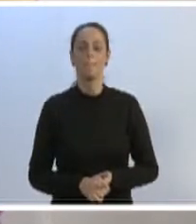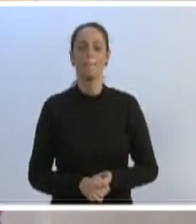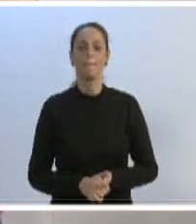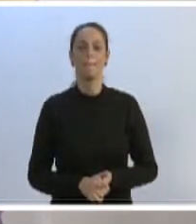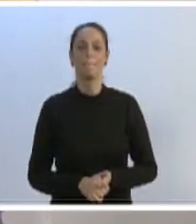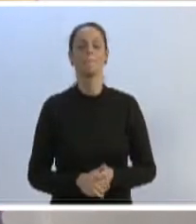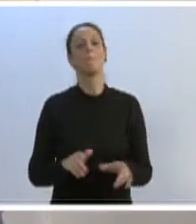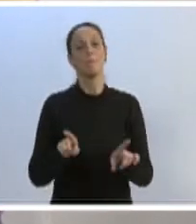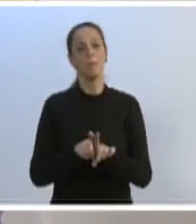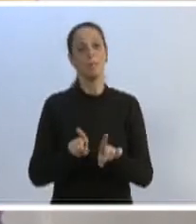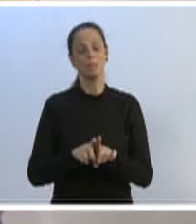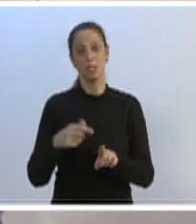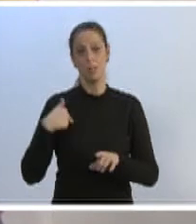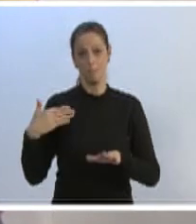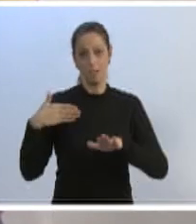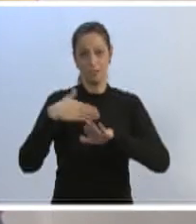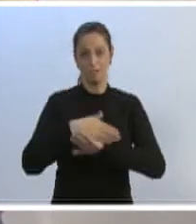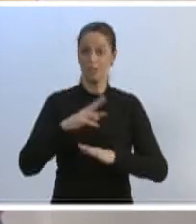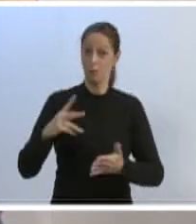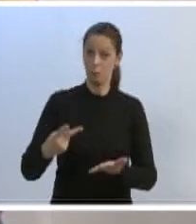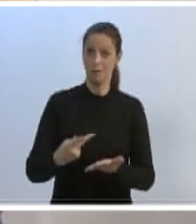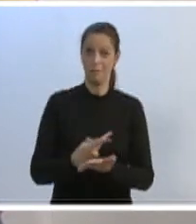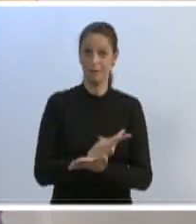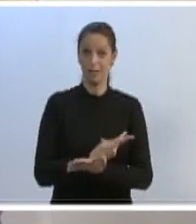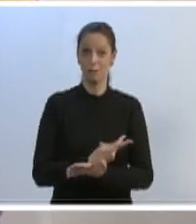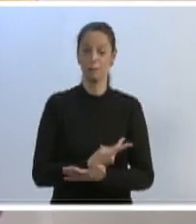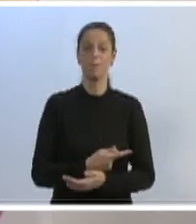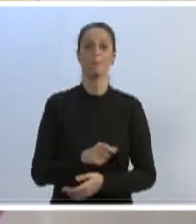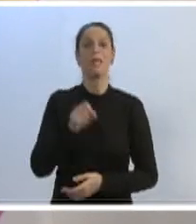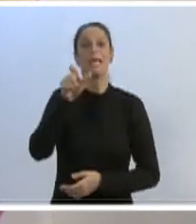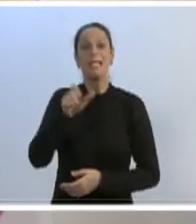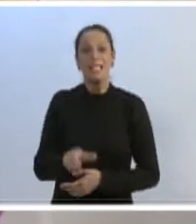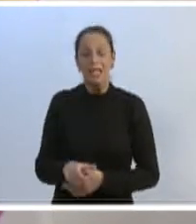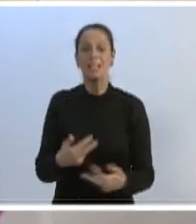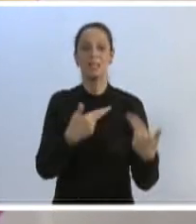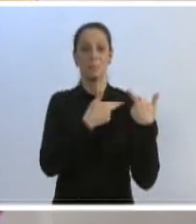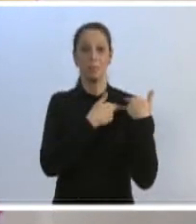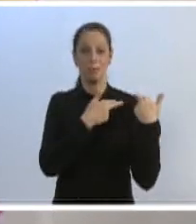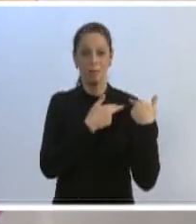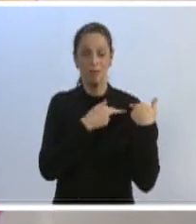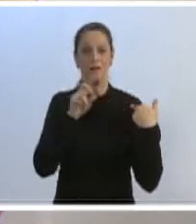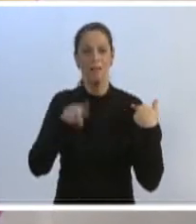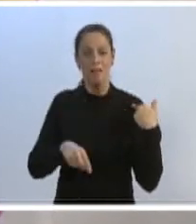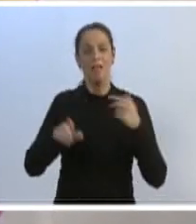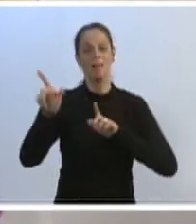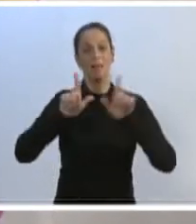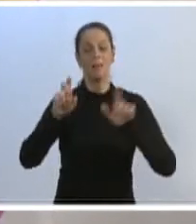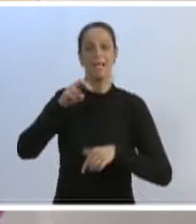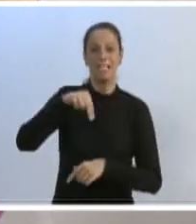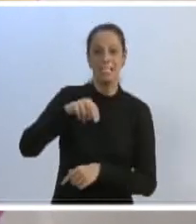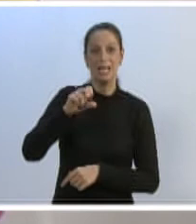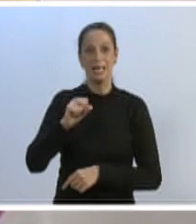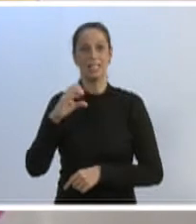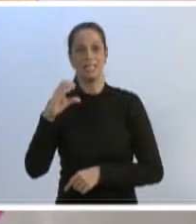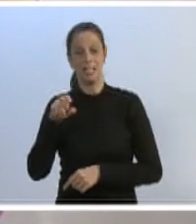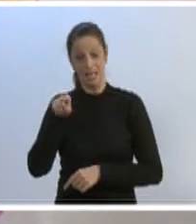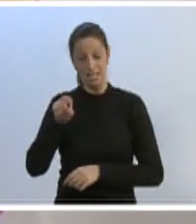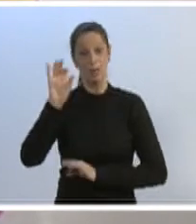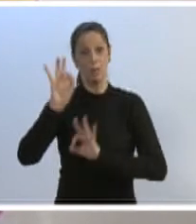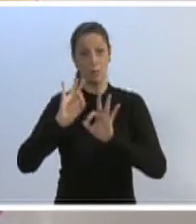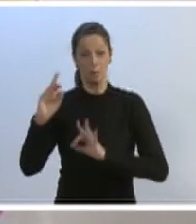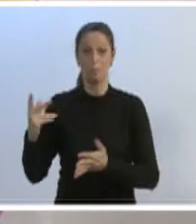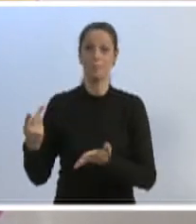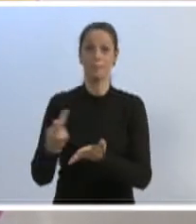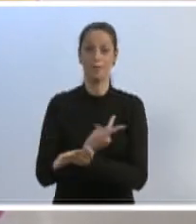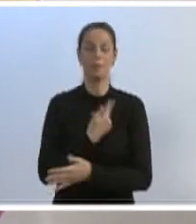o evento que participei, promovido pela NSC, ontem lá no SEB, no Centro Empresarial de Blumenau,